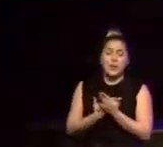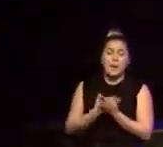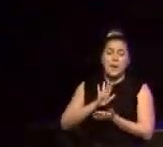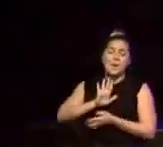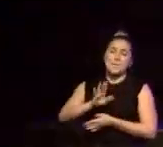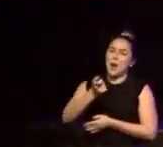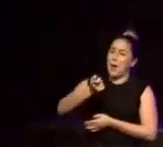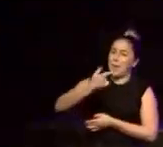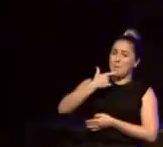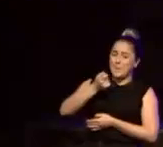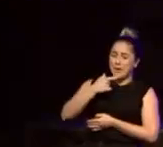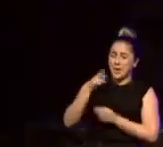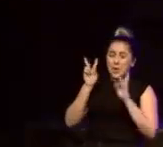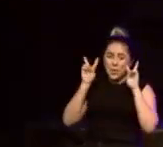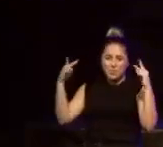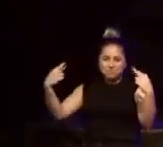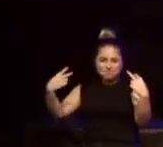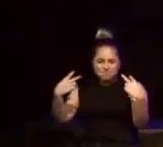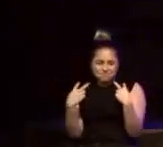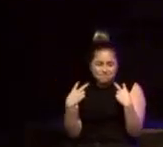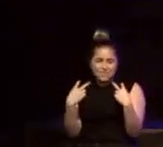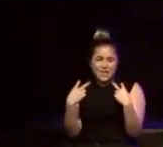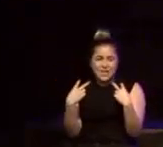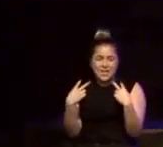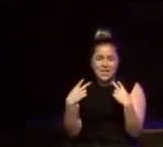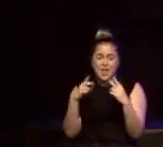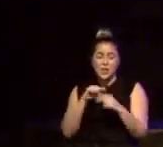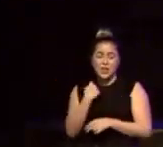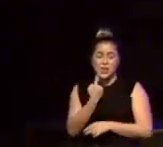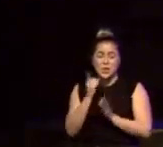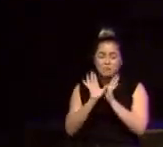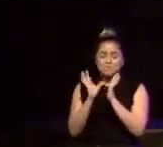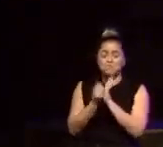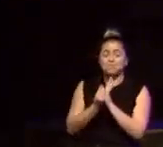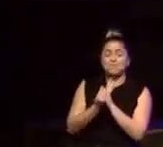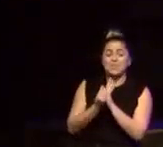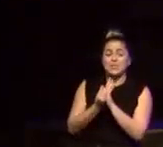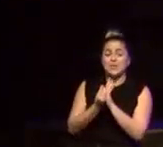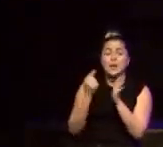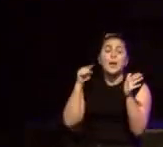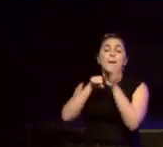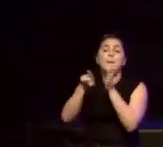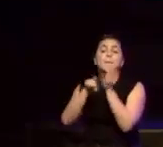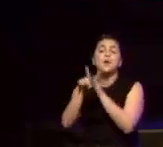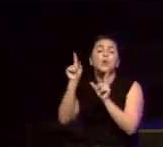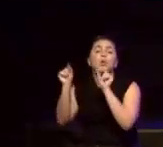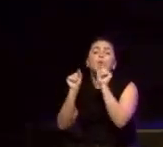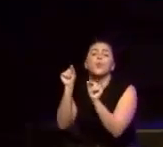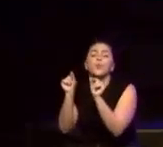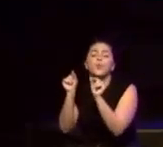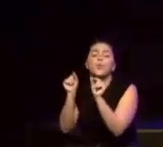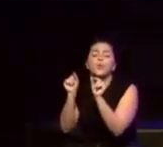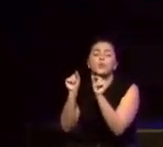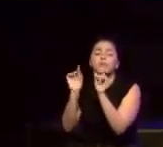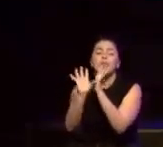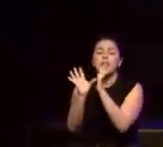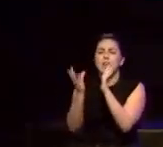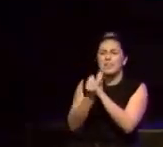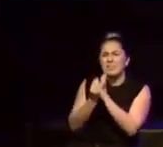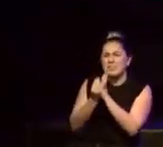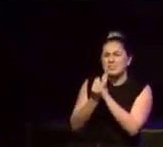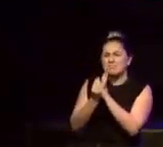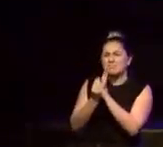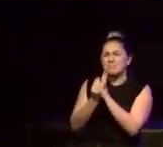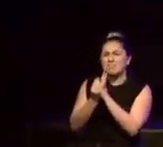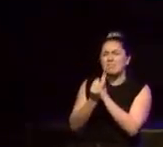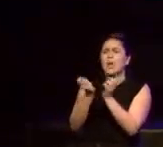que as pessoas têm da igreja cada vez se torna mais desfavorável. E a pergunta para muitos é: será que a igreja tem futuro? Será que tem jeito?